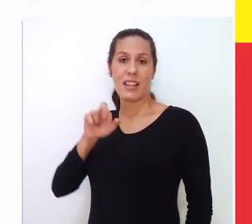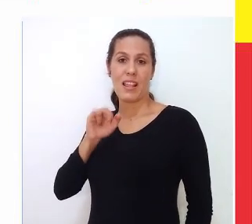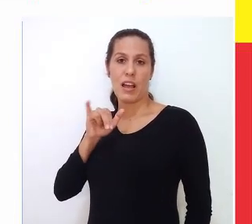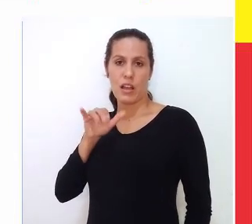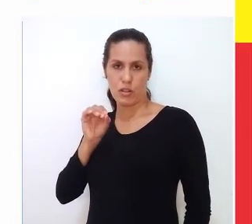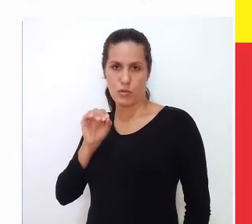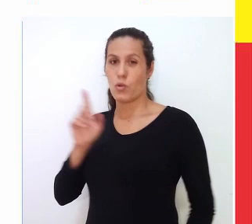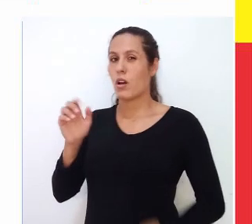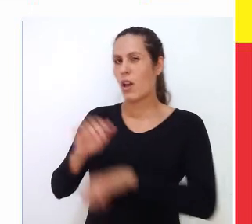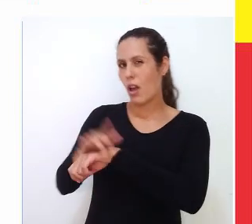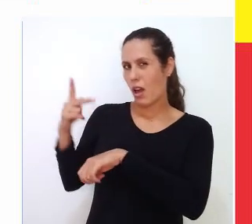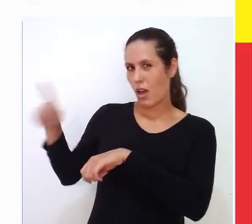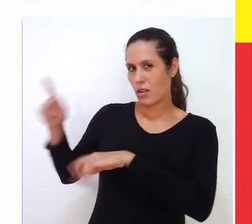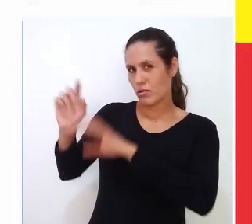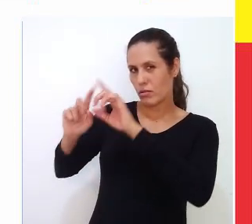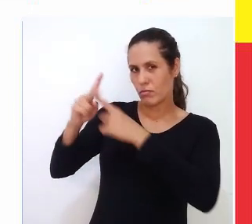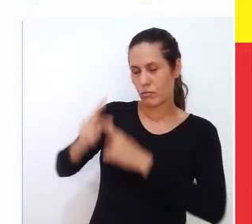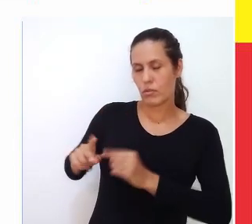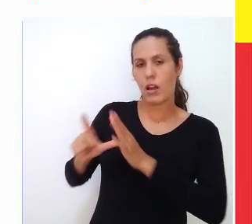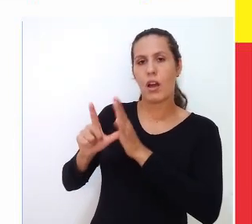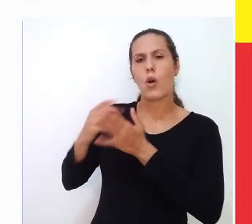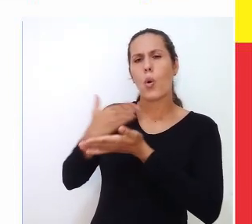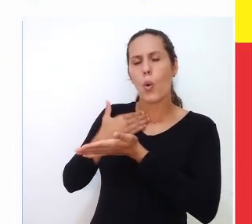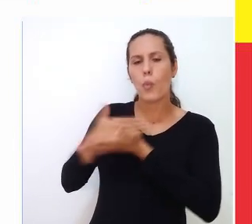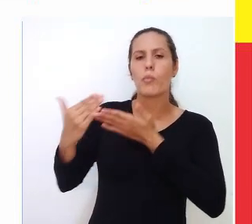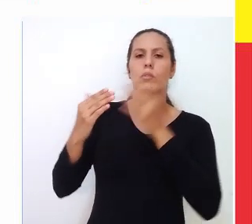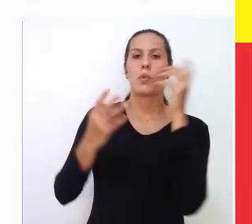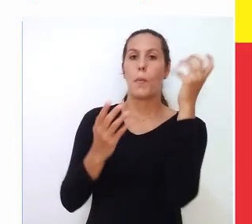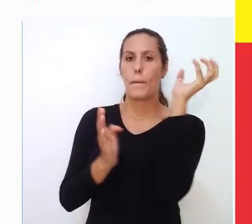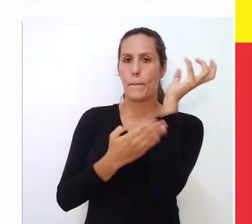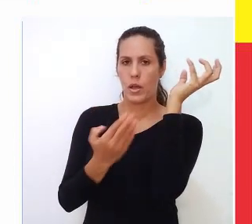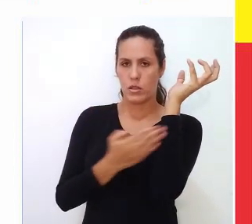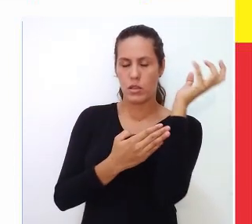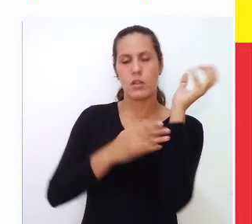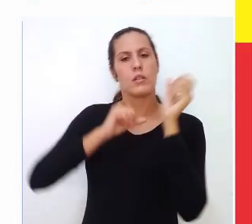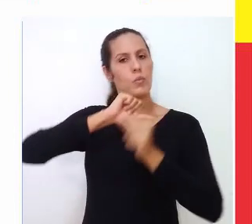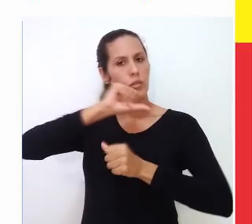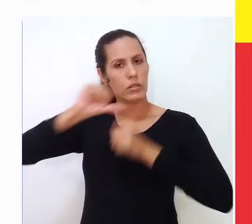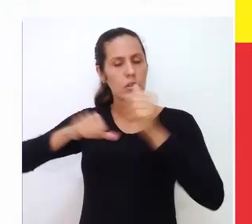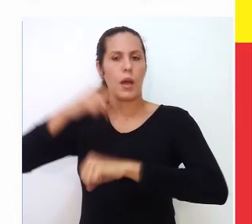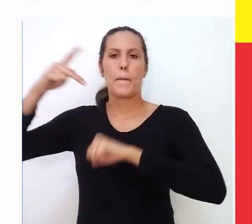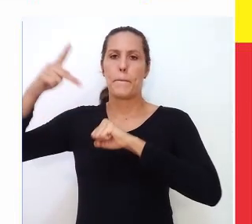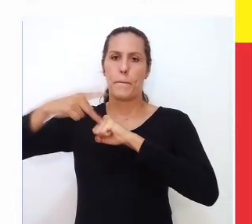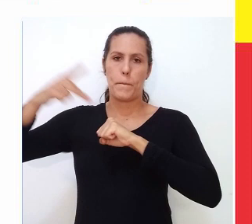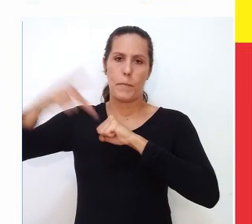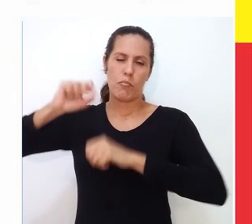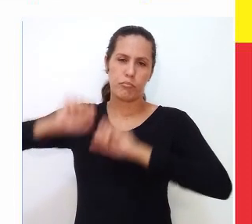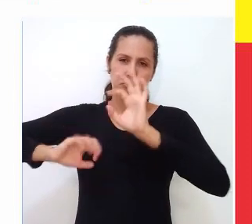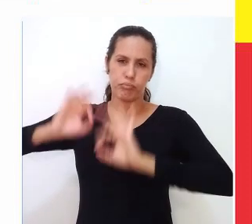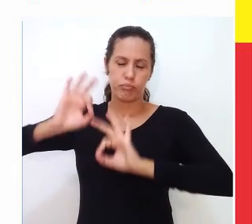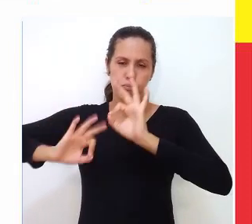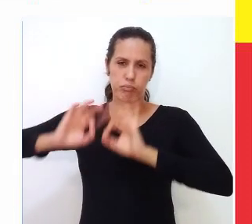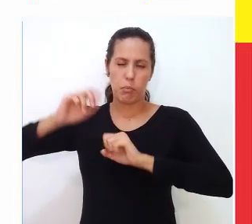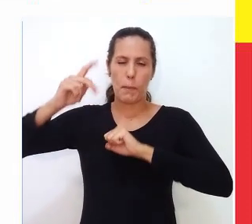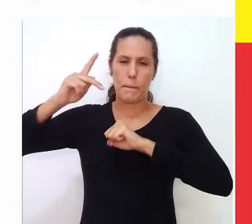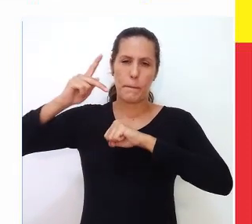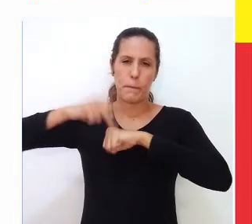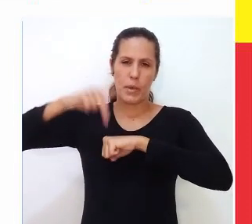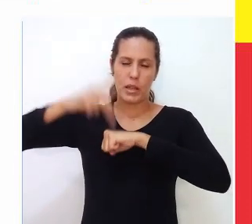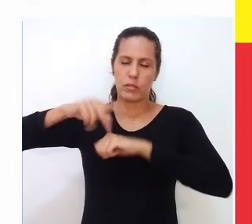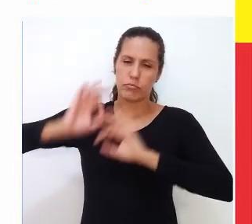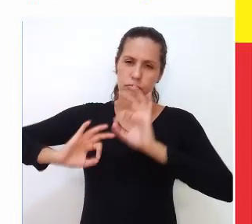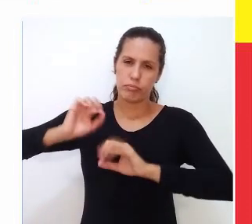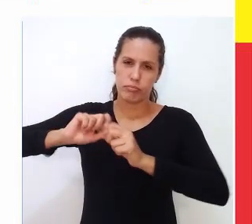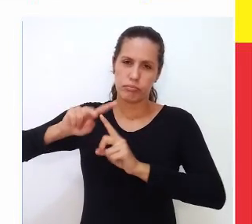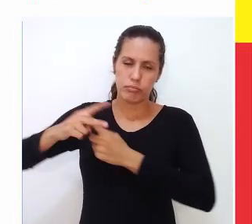aí na foto, inicialmente ela era feita com madeira, depois ela passou a ser realizada com pedras. E era o espaço onde os